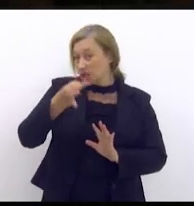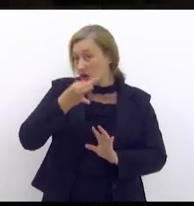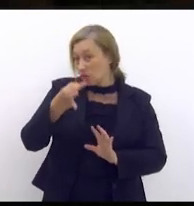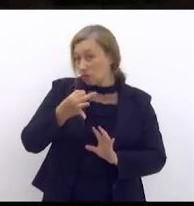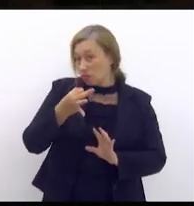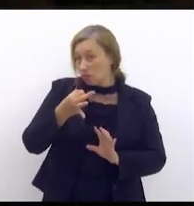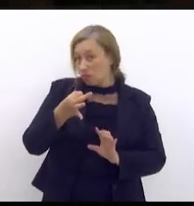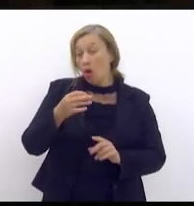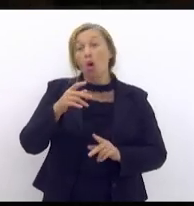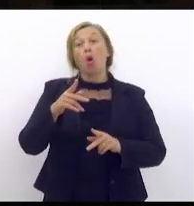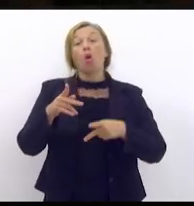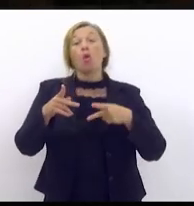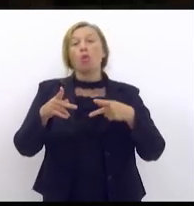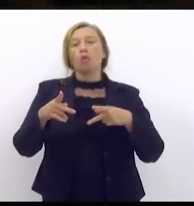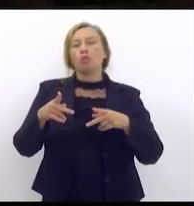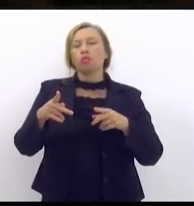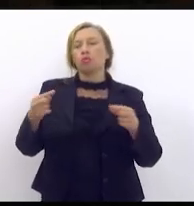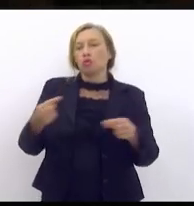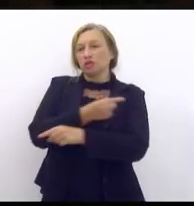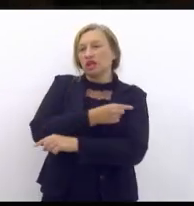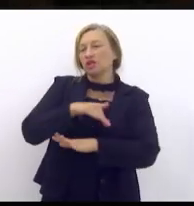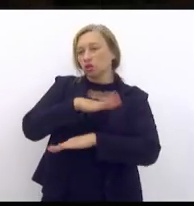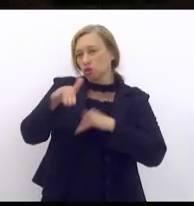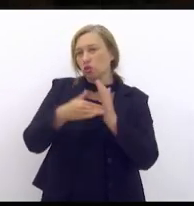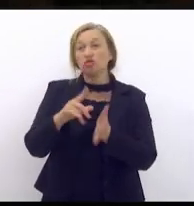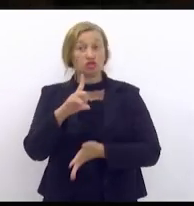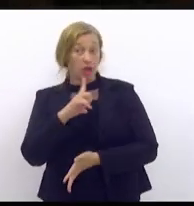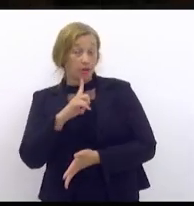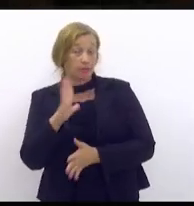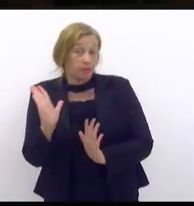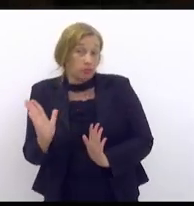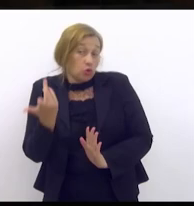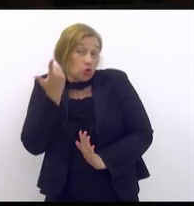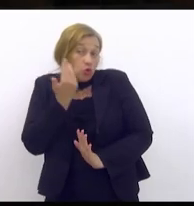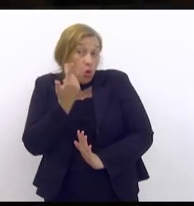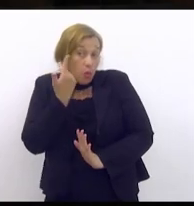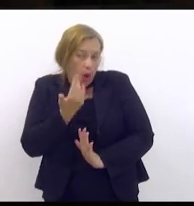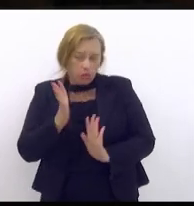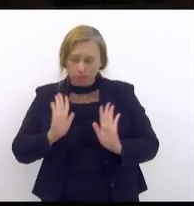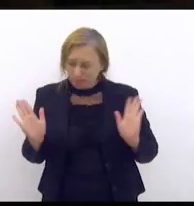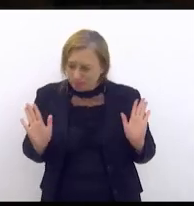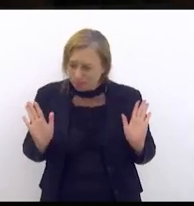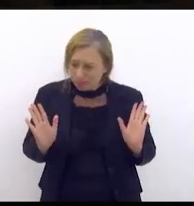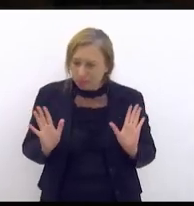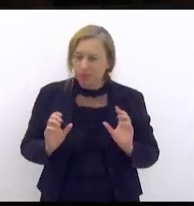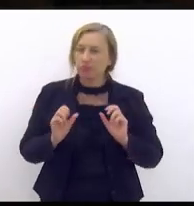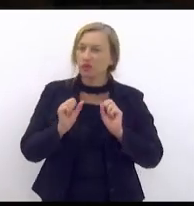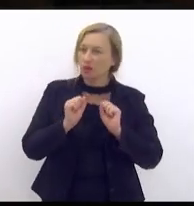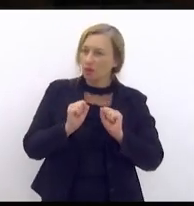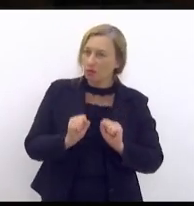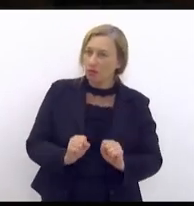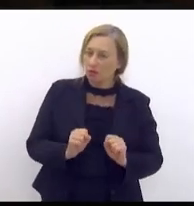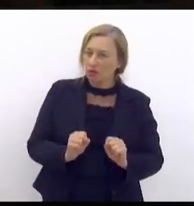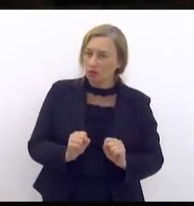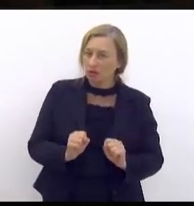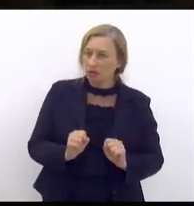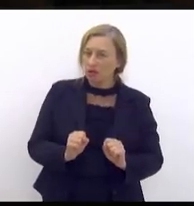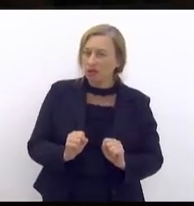nós. O nosso aliado de hoje pode ser o adversário de